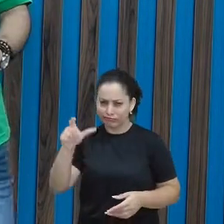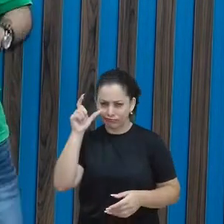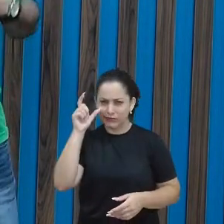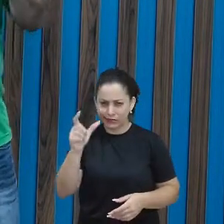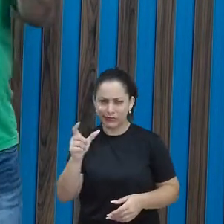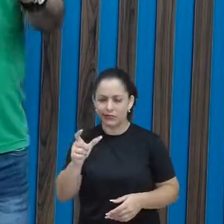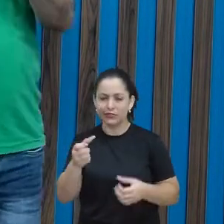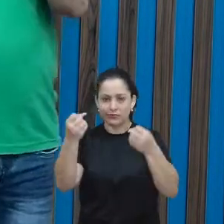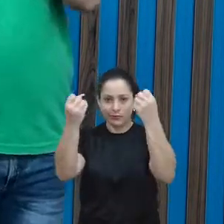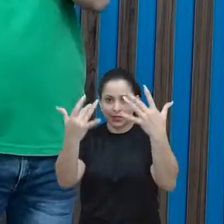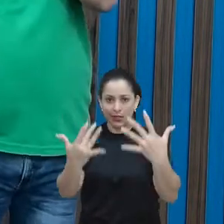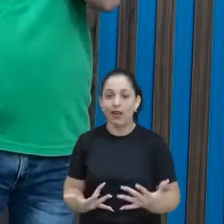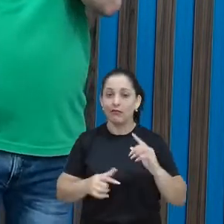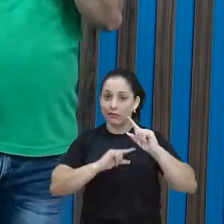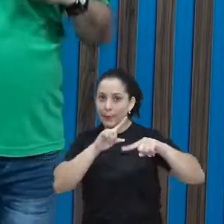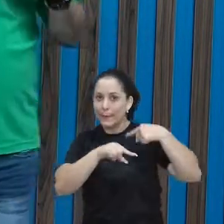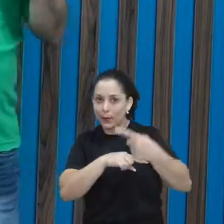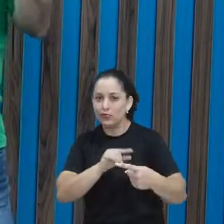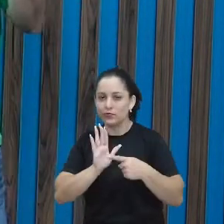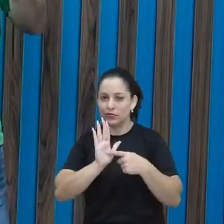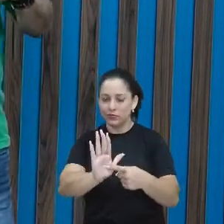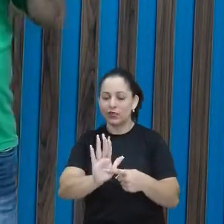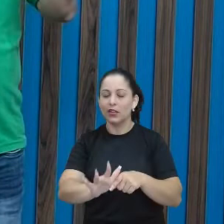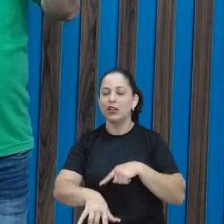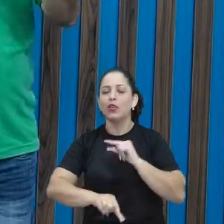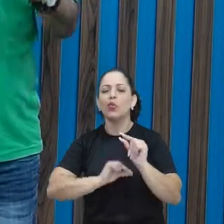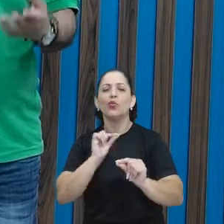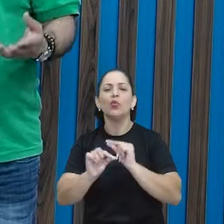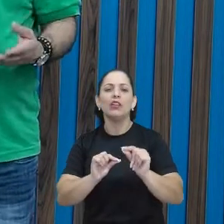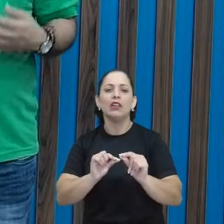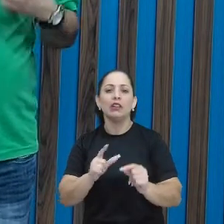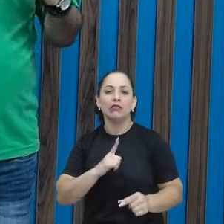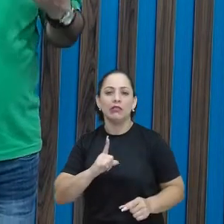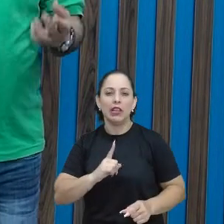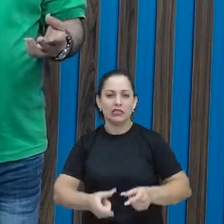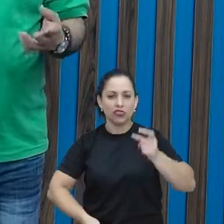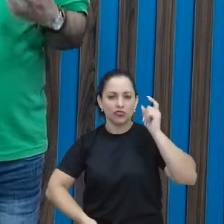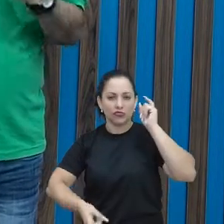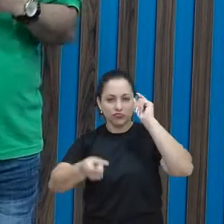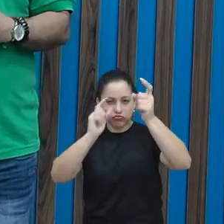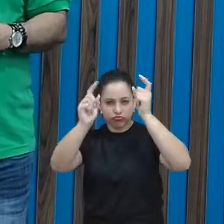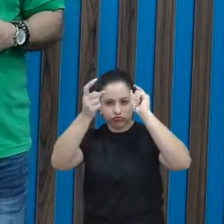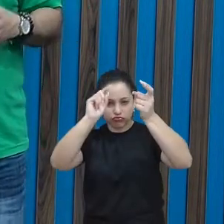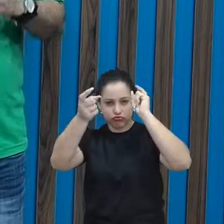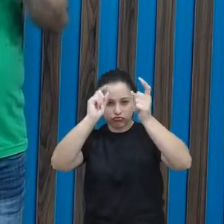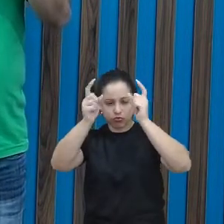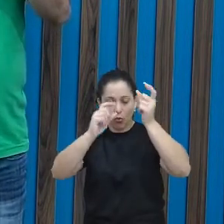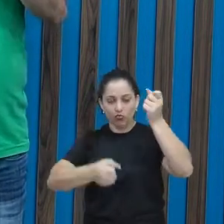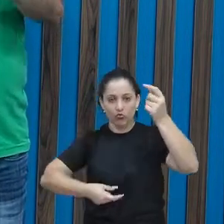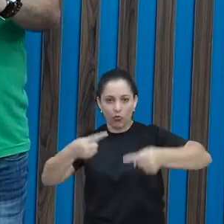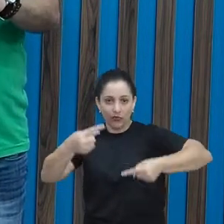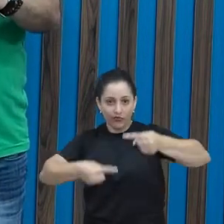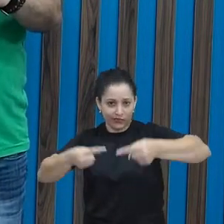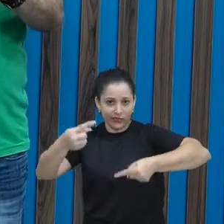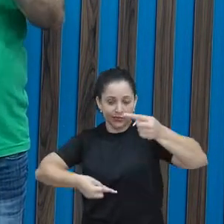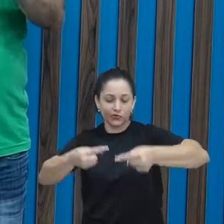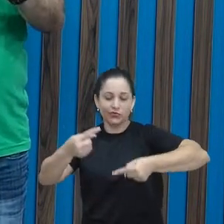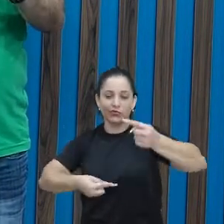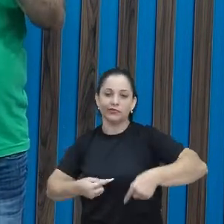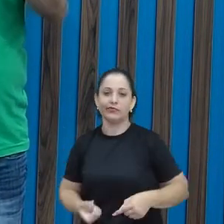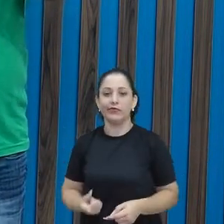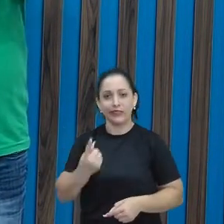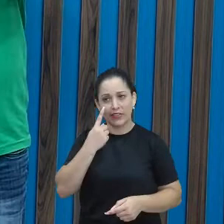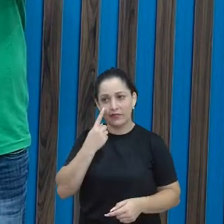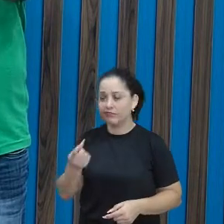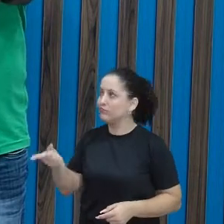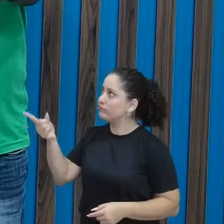trazer mais depois para vocês alguns dos conflitos imperialistas, né, desse período. Então a gente observa aqui, por exemplo,